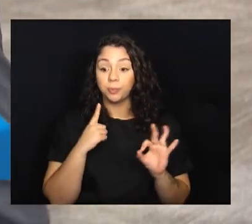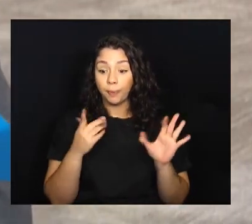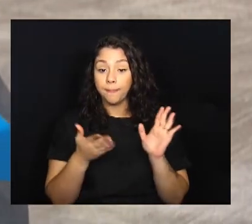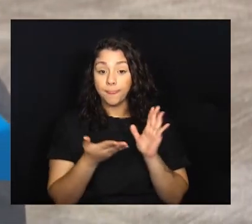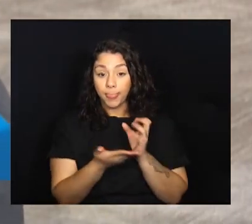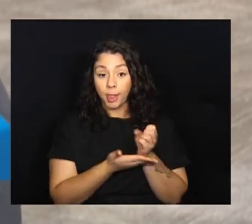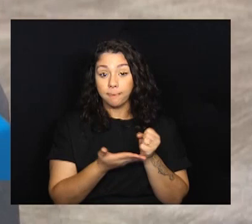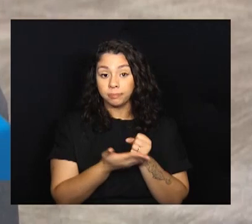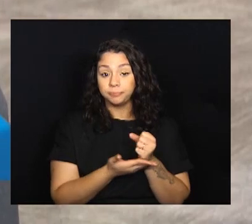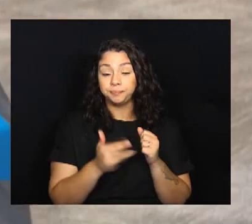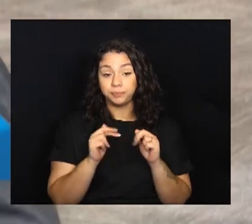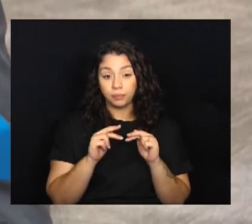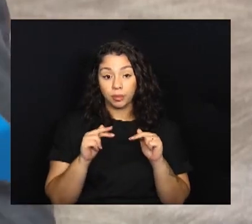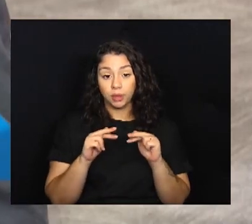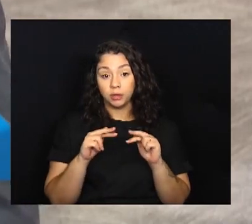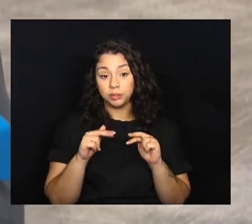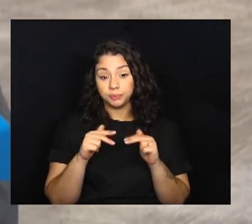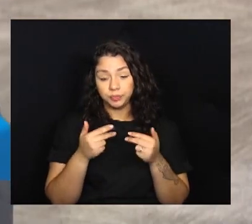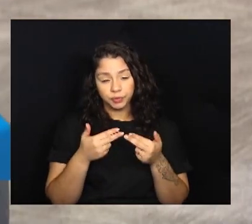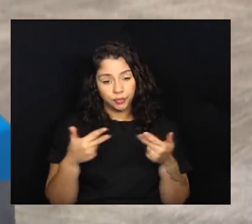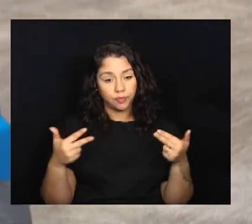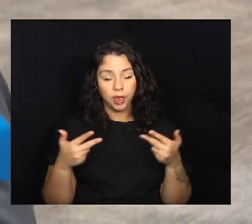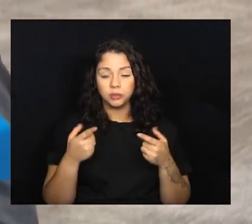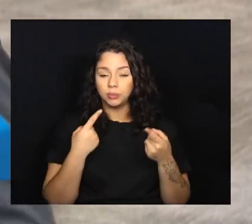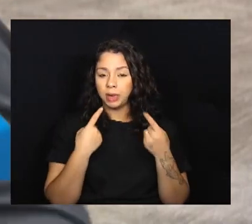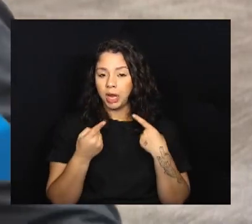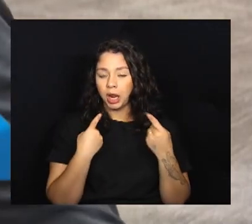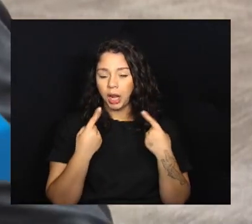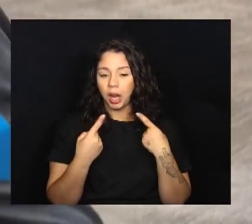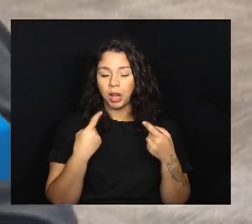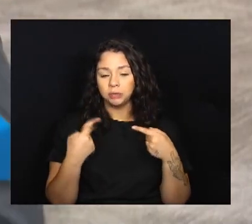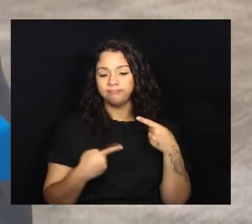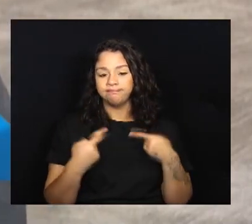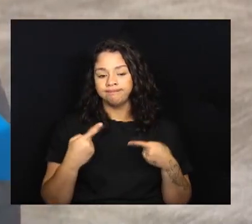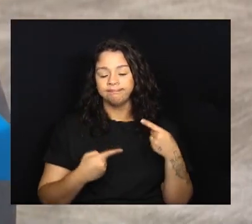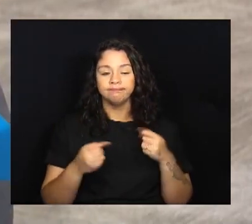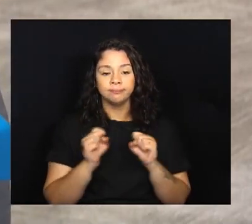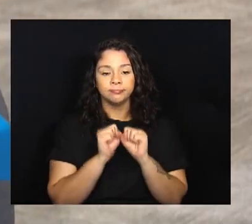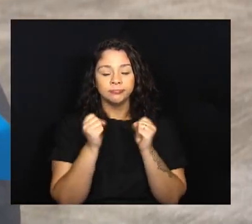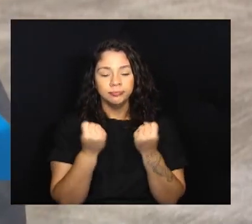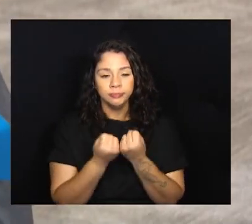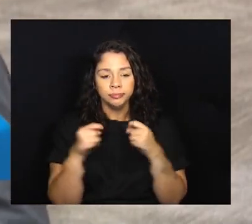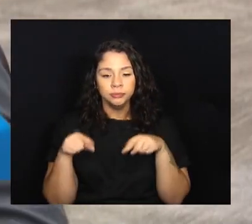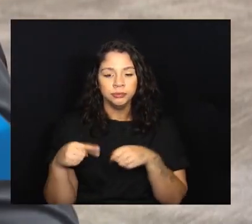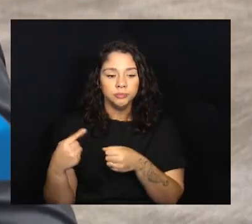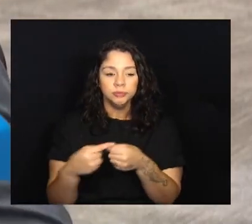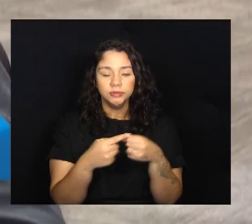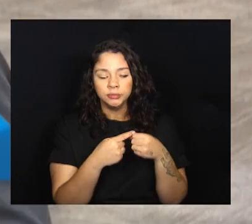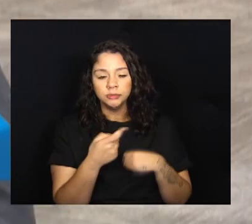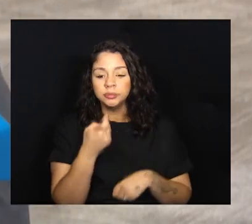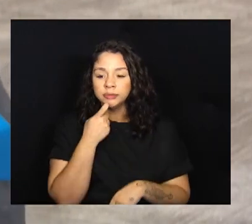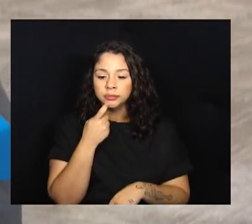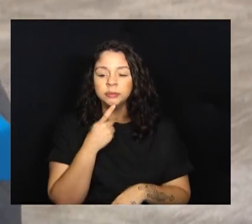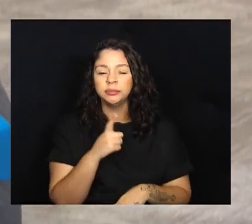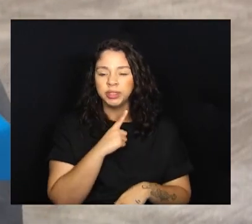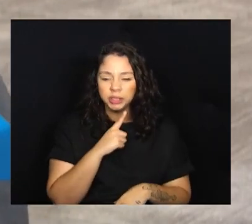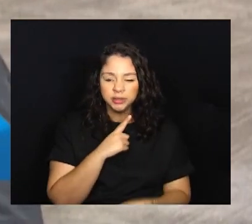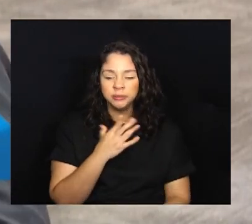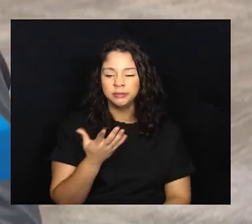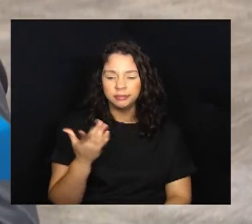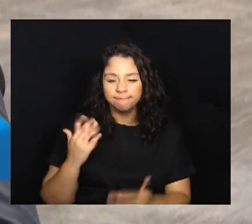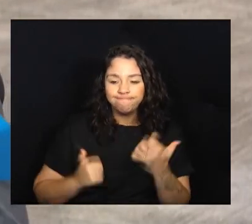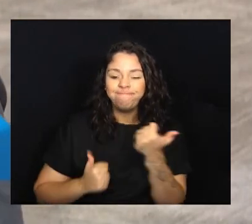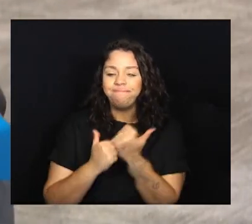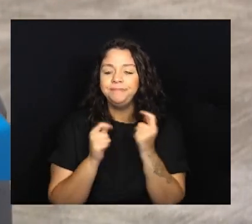de muitos debates e seminários pela cidade de Campinas, né? Contamos aí com a